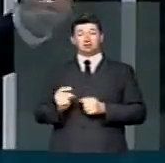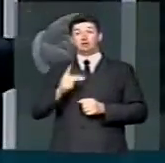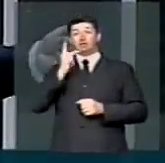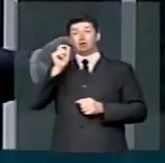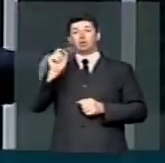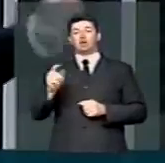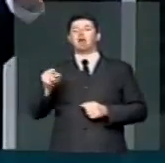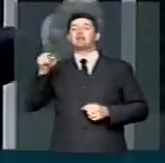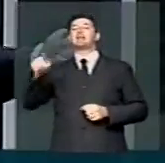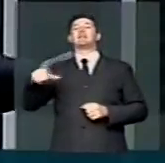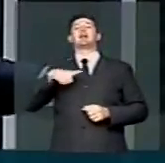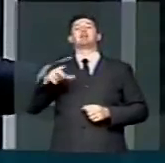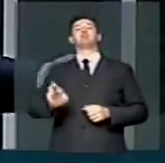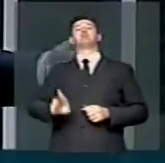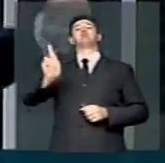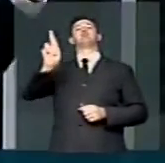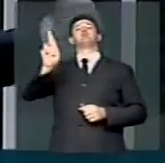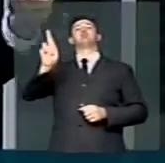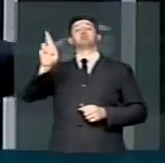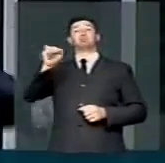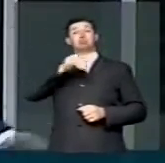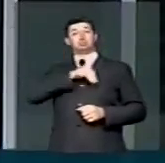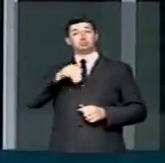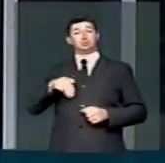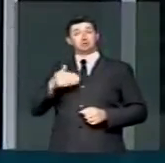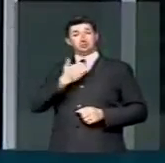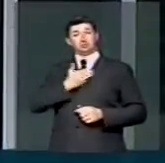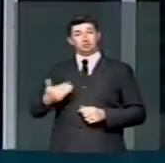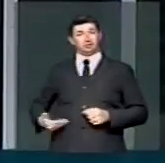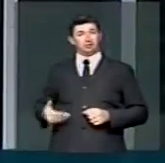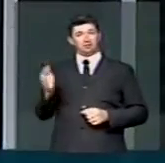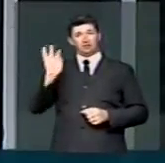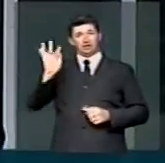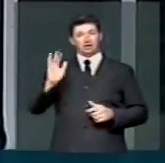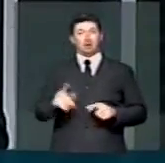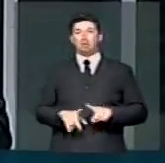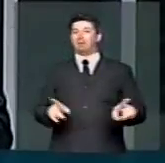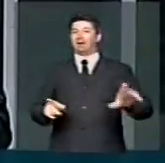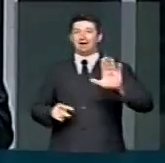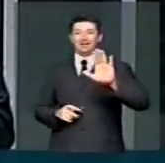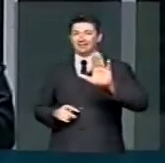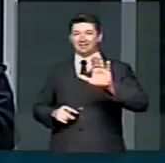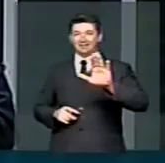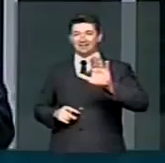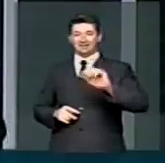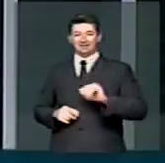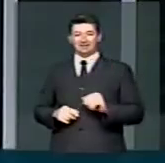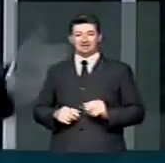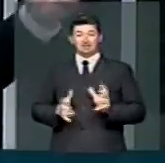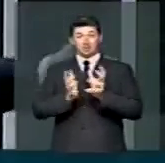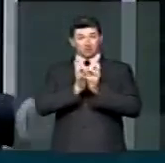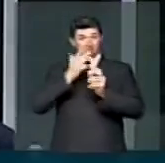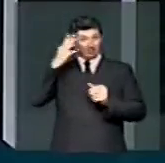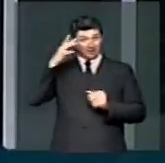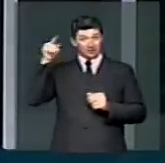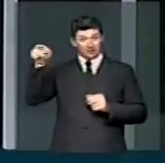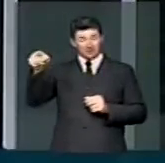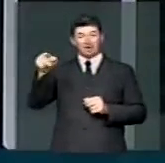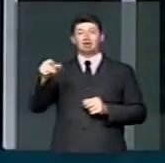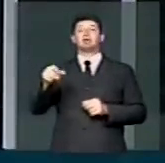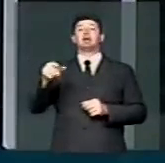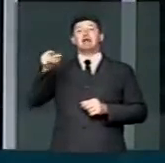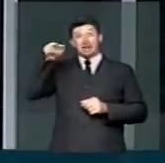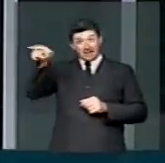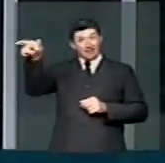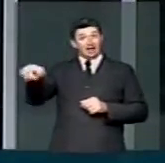dizer que lá estava representando um ministro do governo federal. Mas o seu partido e ele também no